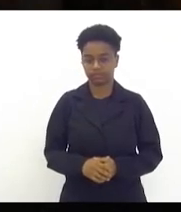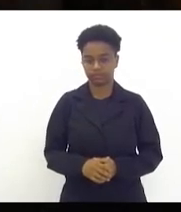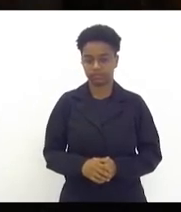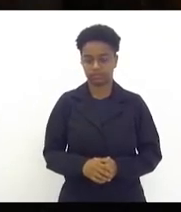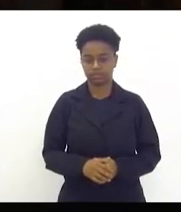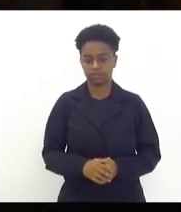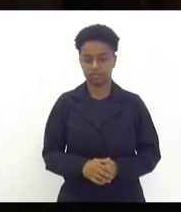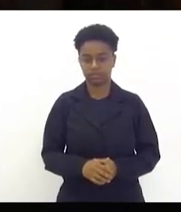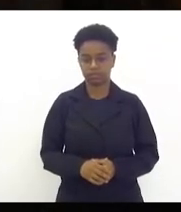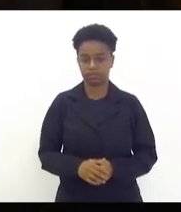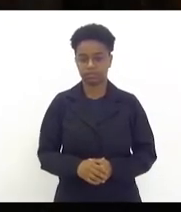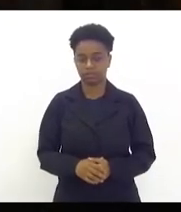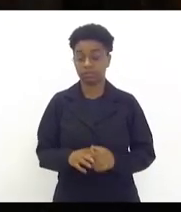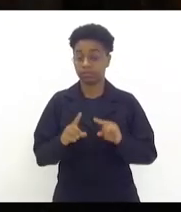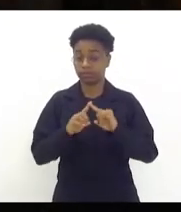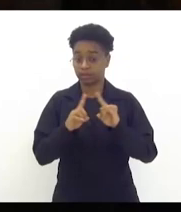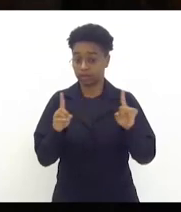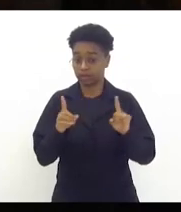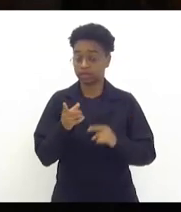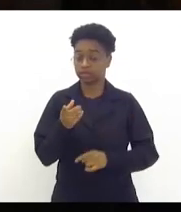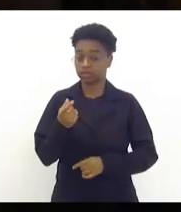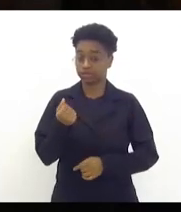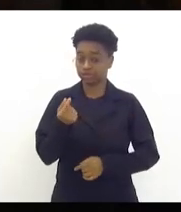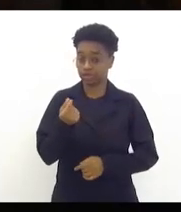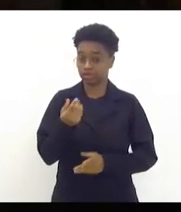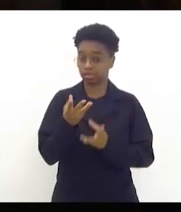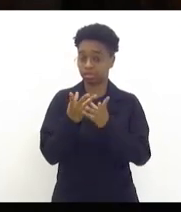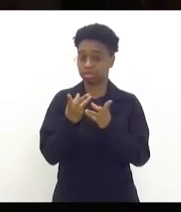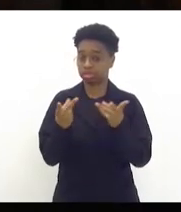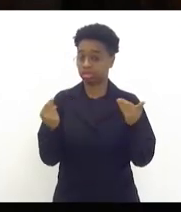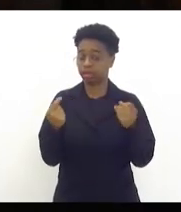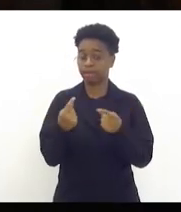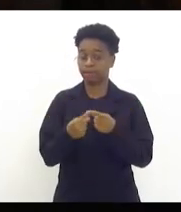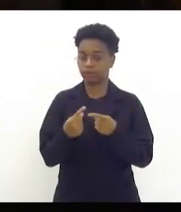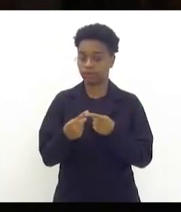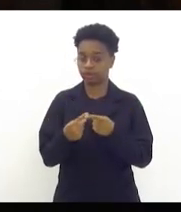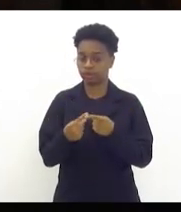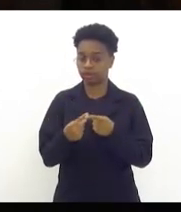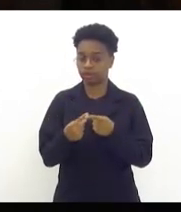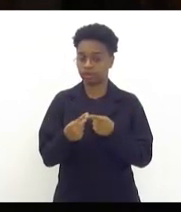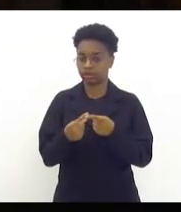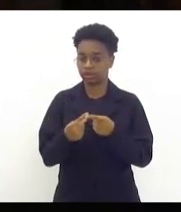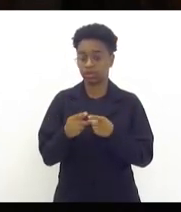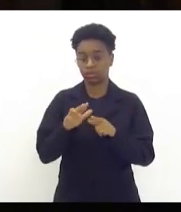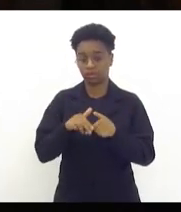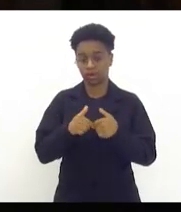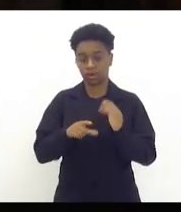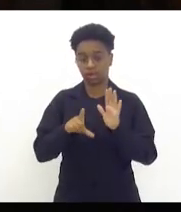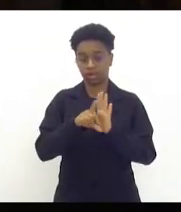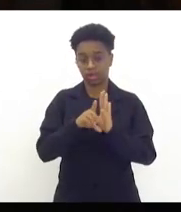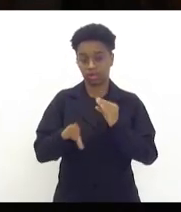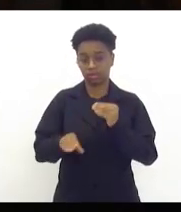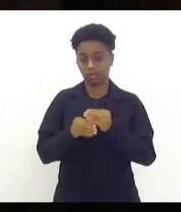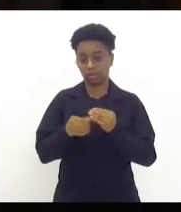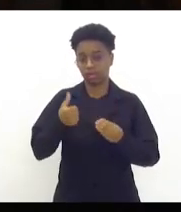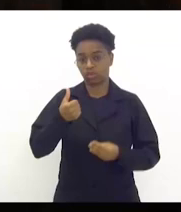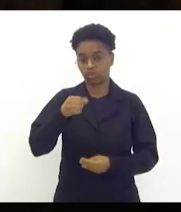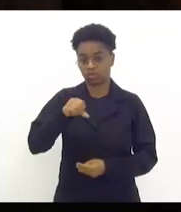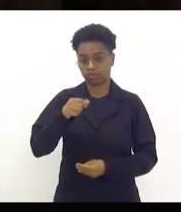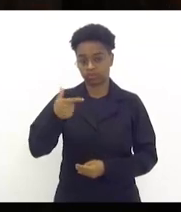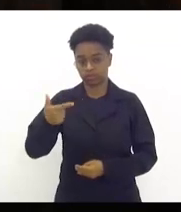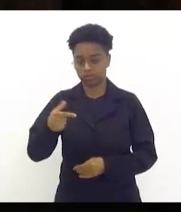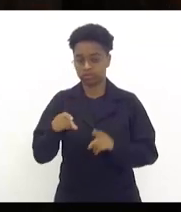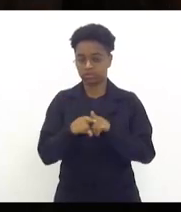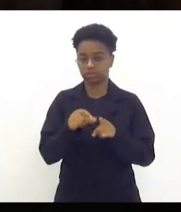Mas o dinheiro também se esvaiu, função das leis complementares 192 e